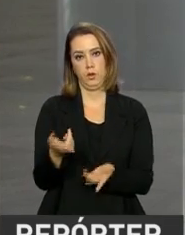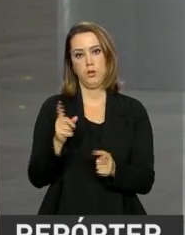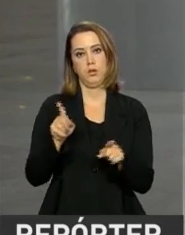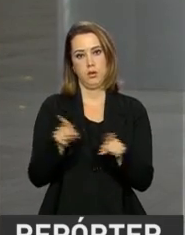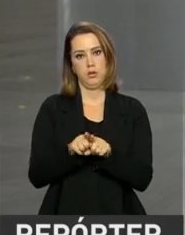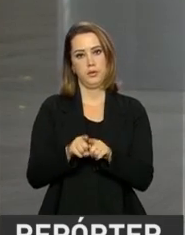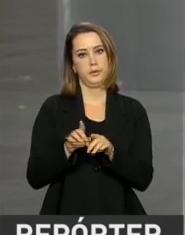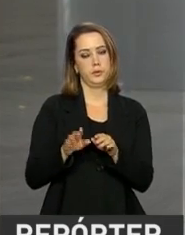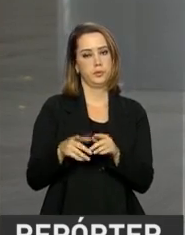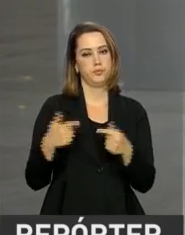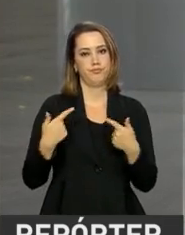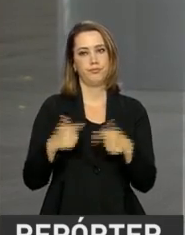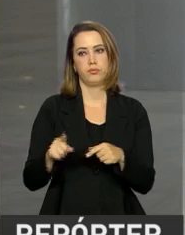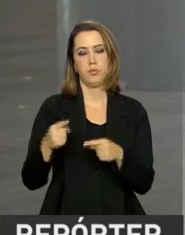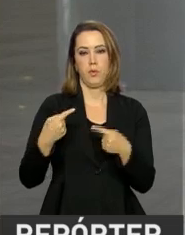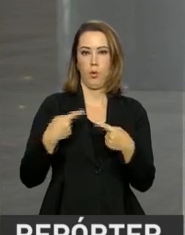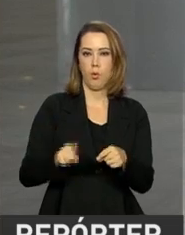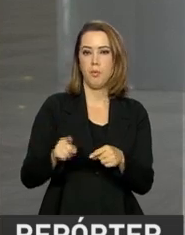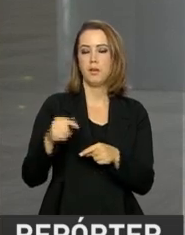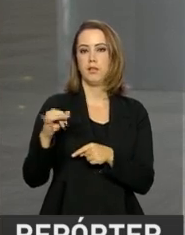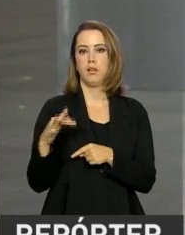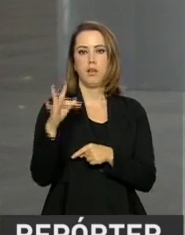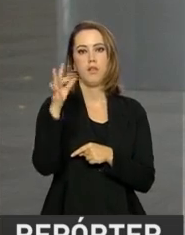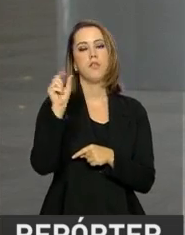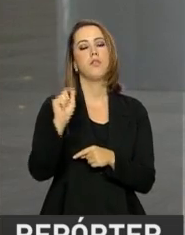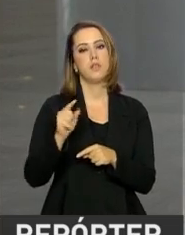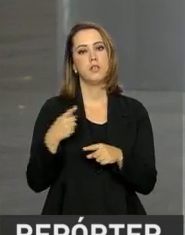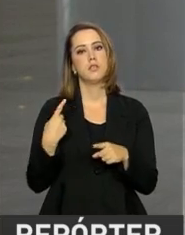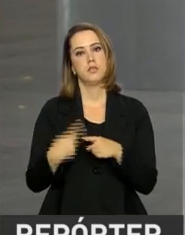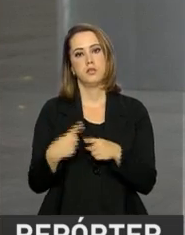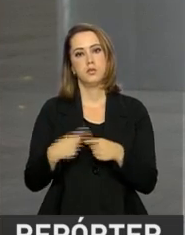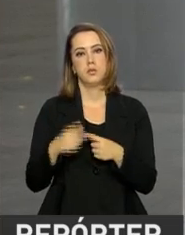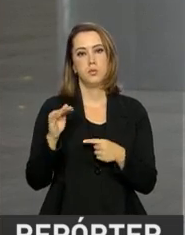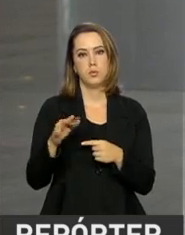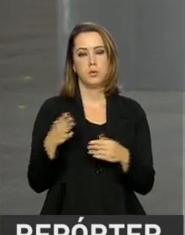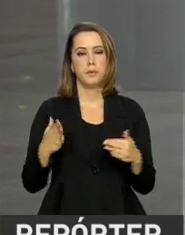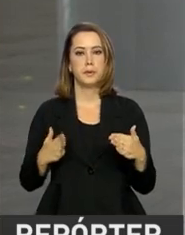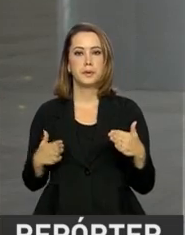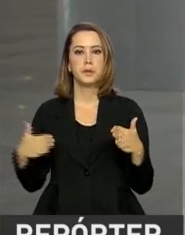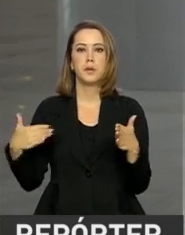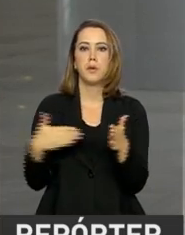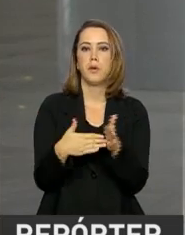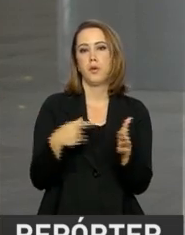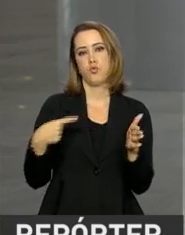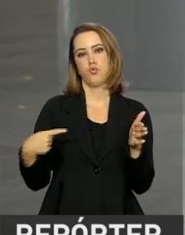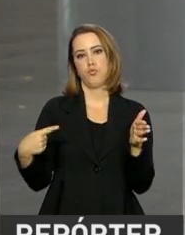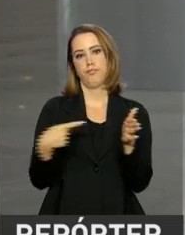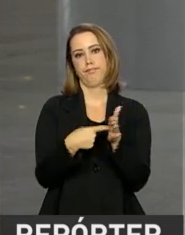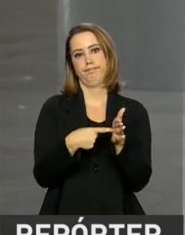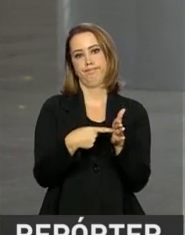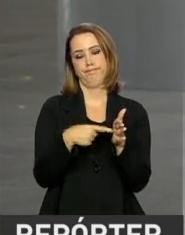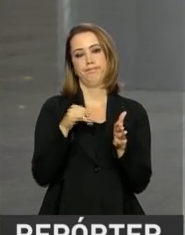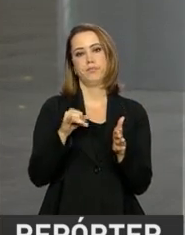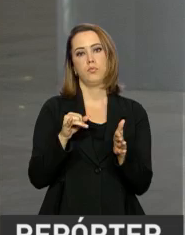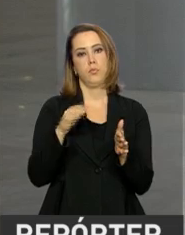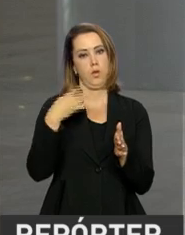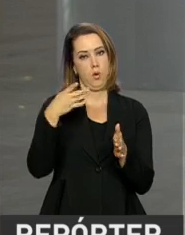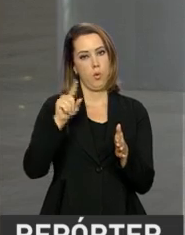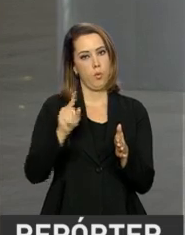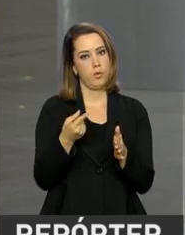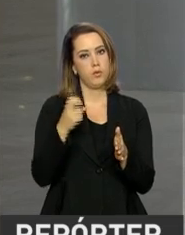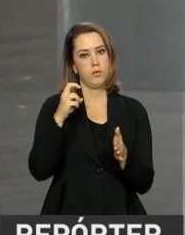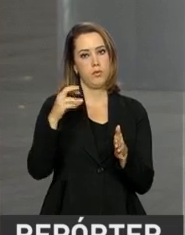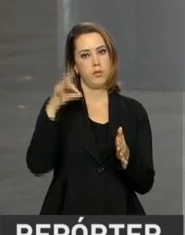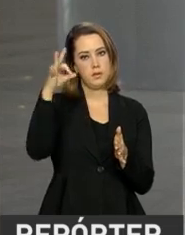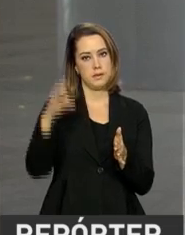que o principal objetivo à frente do BC é justamente atingir o centro da Meta da inflação que é de